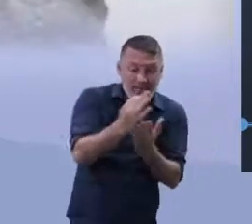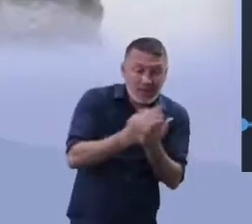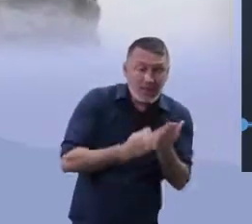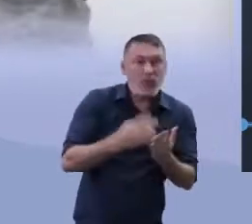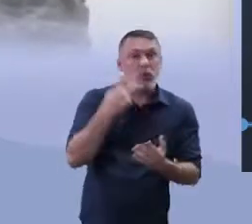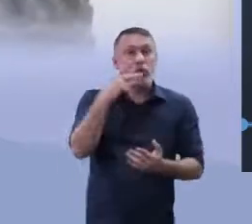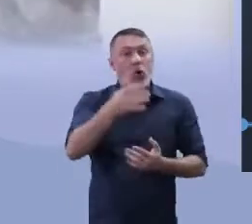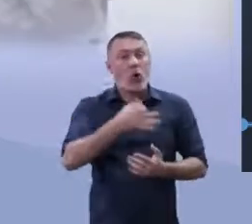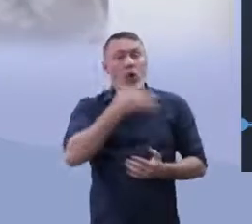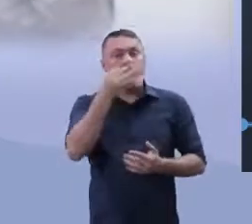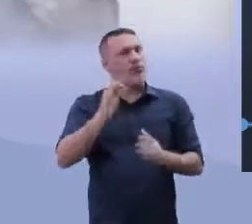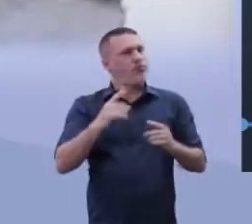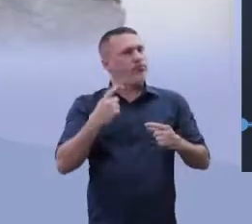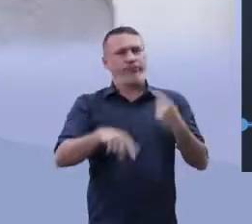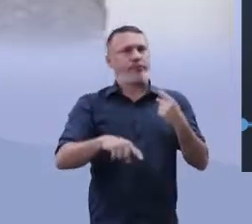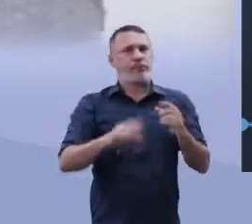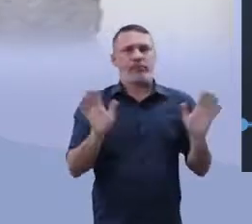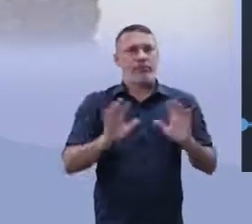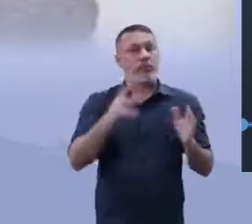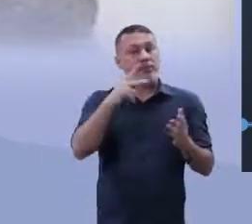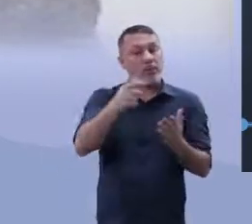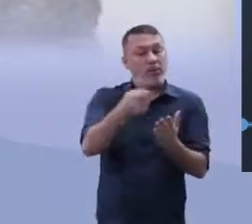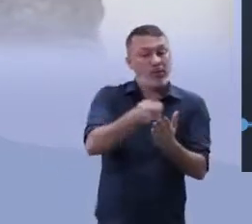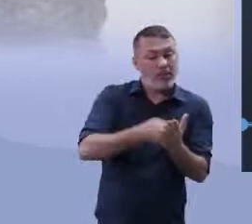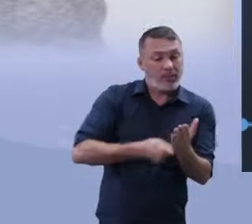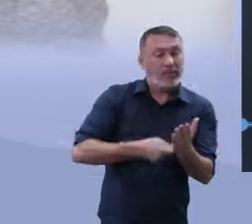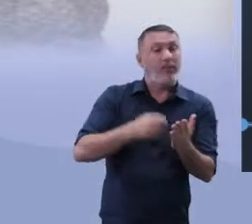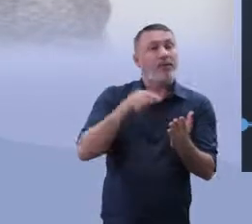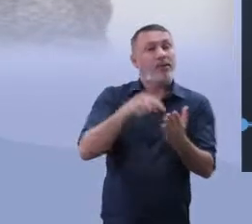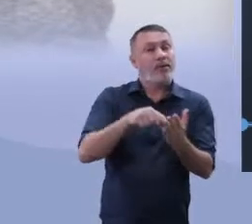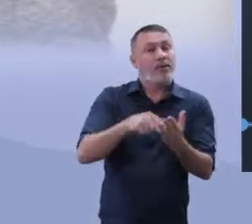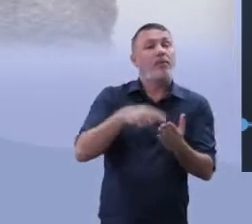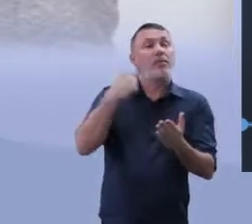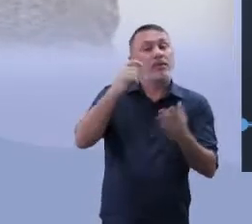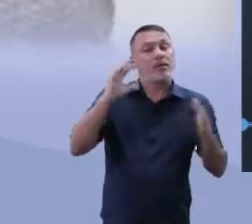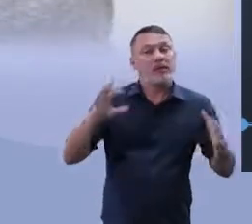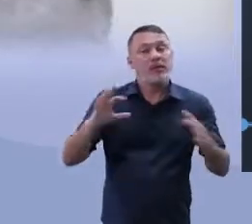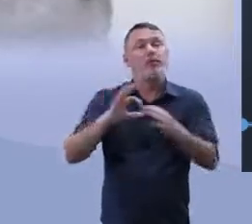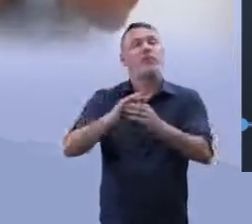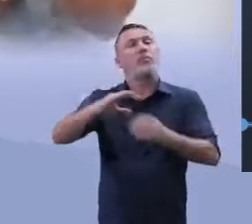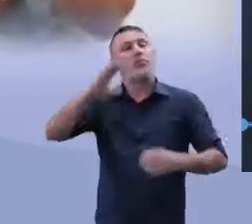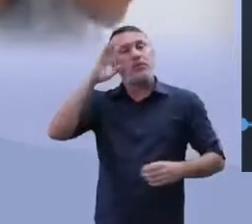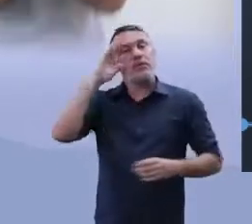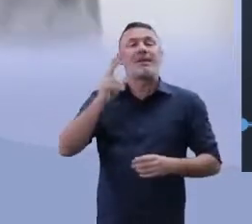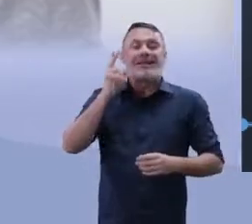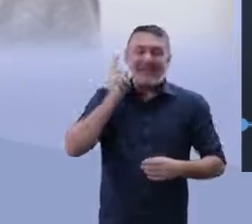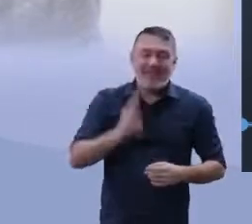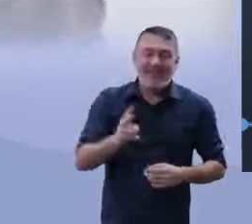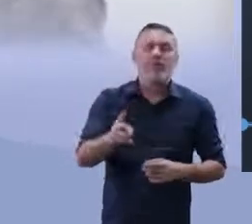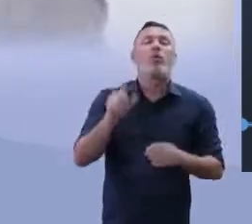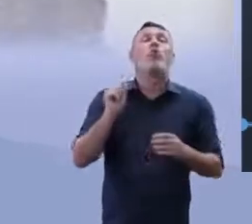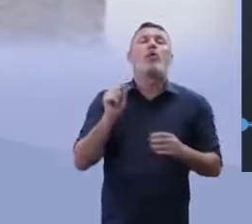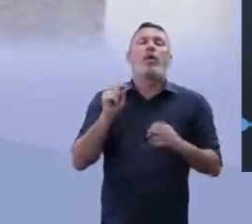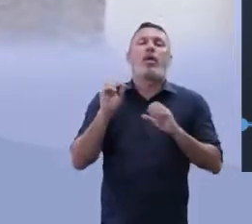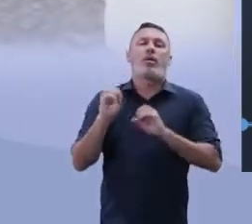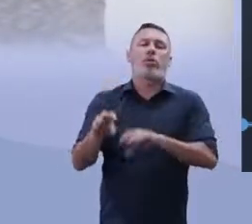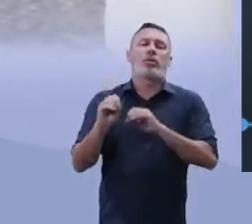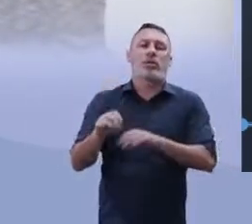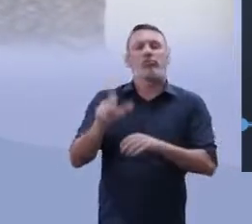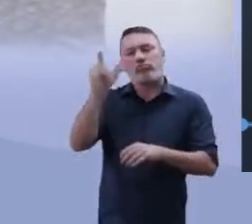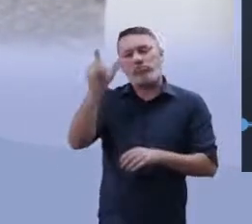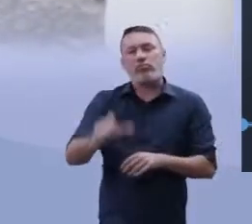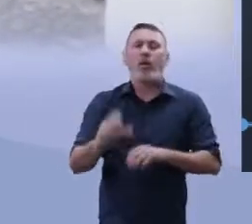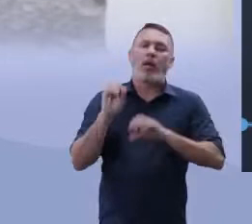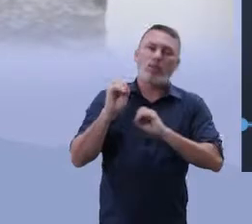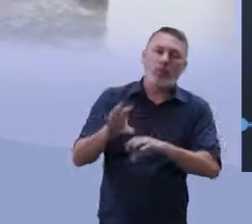nosso posicionamento, mas na sua redação você precisa trabalhar com o processo de sempre educação.